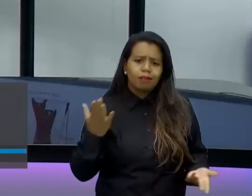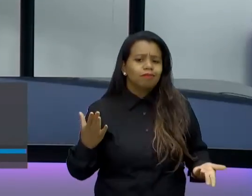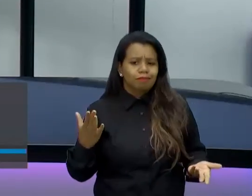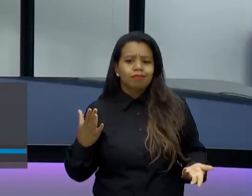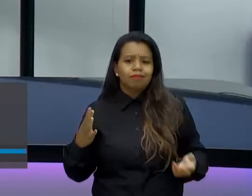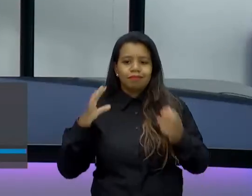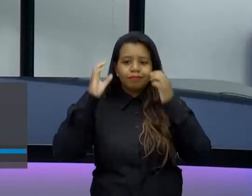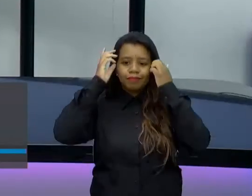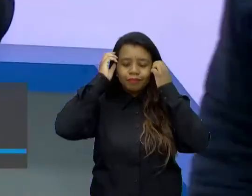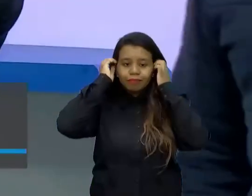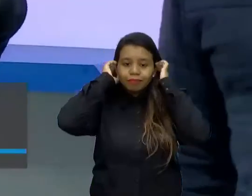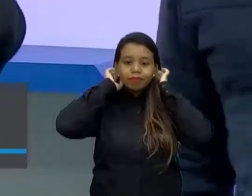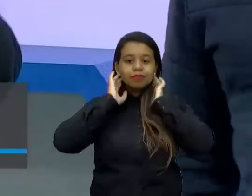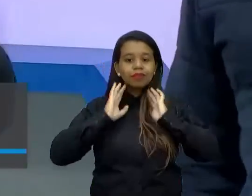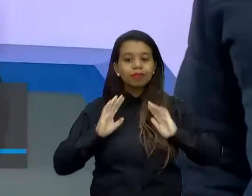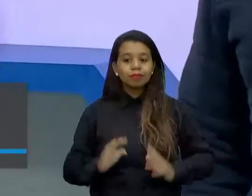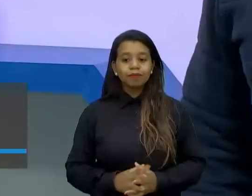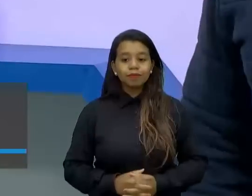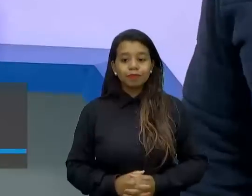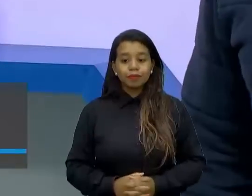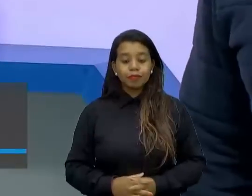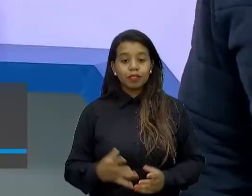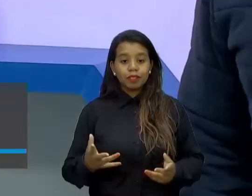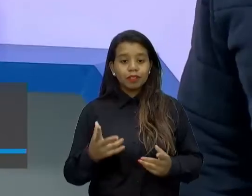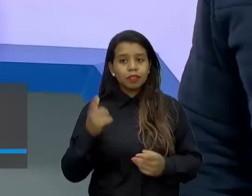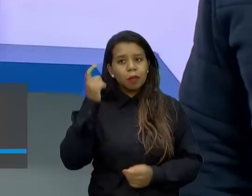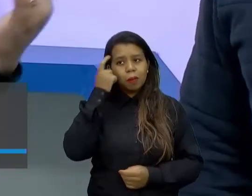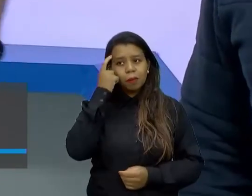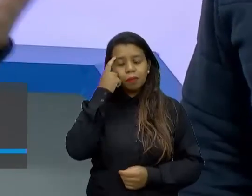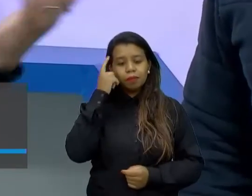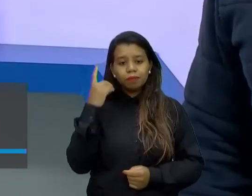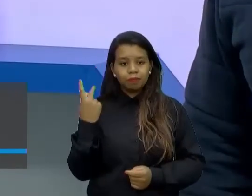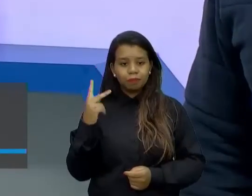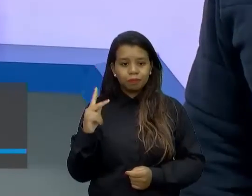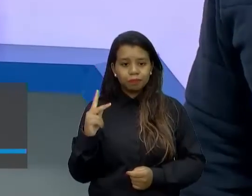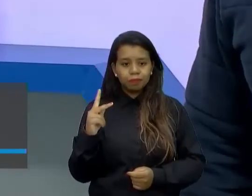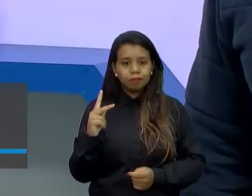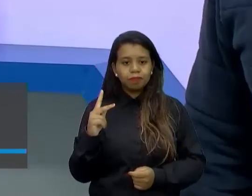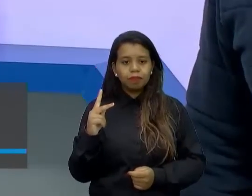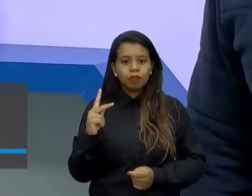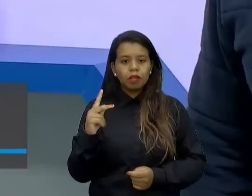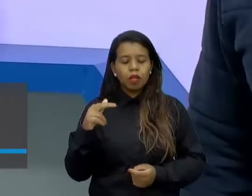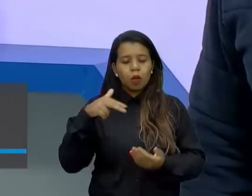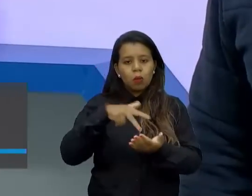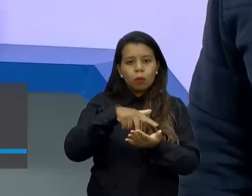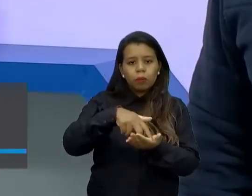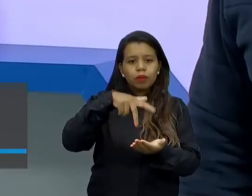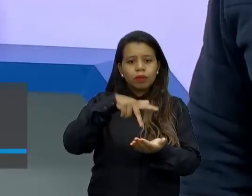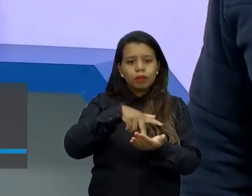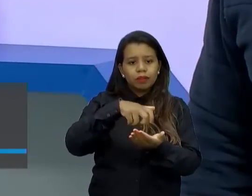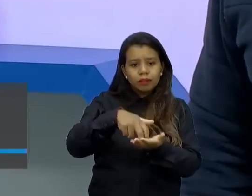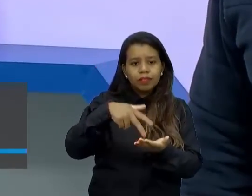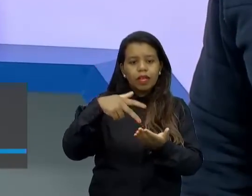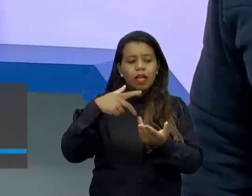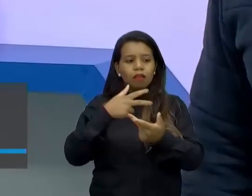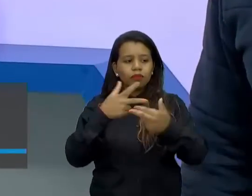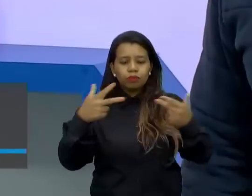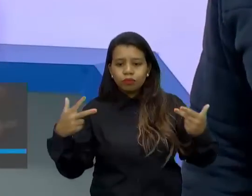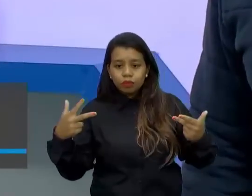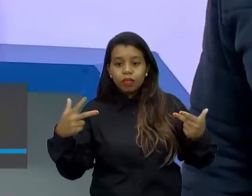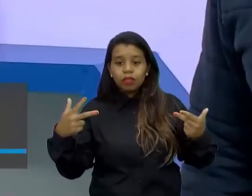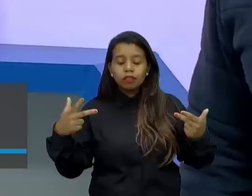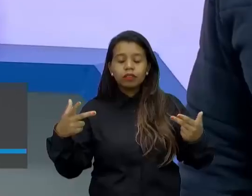eu tô percebendo, ó, e talvez vocês possam pensar sobre, é como, na verdade, andar ou fazer qualquer movimento é a gente